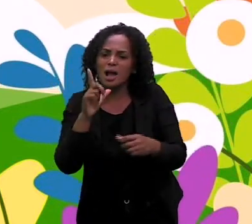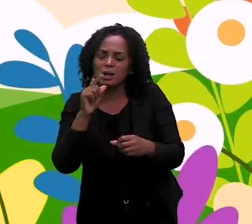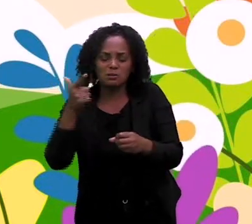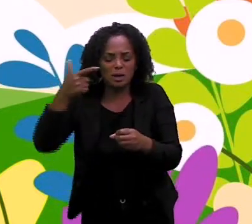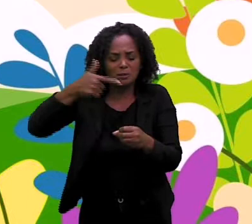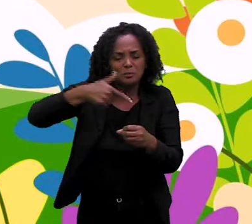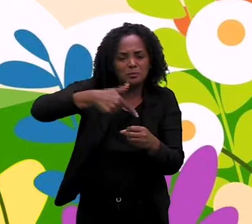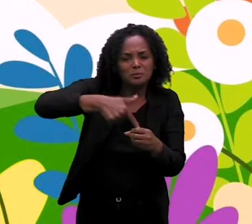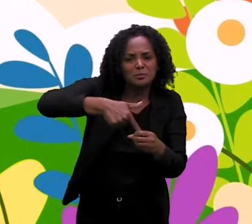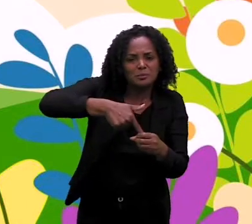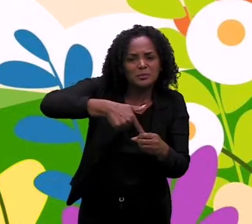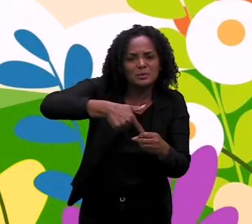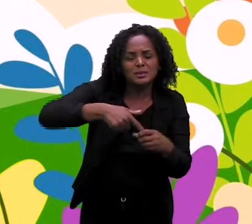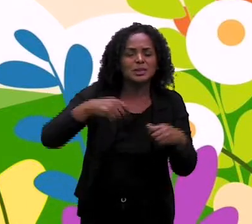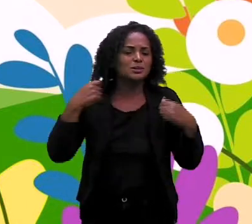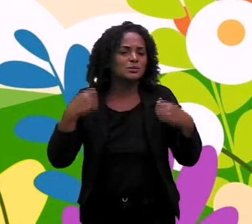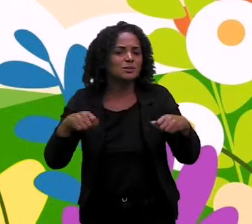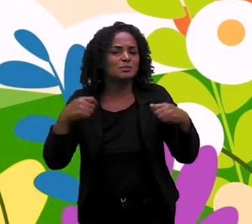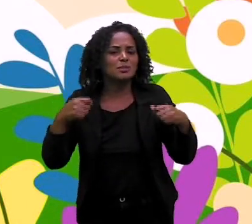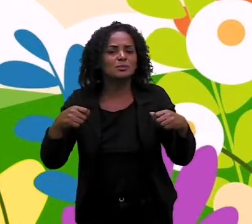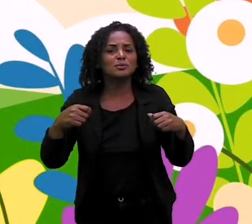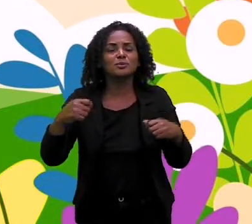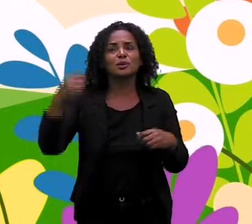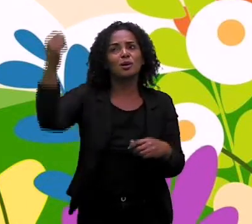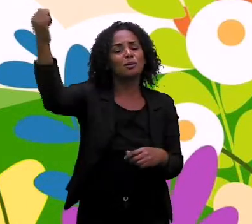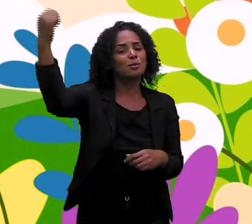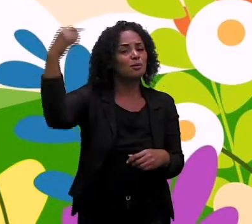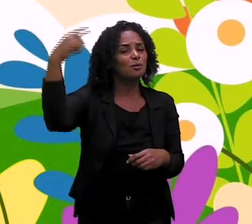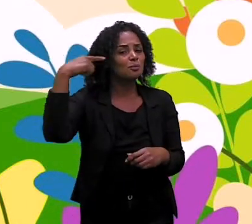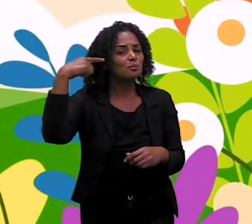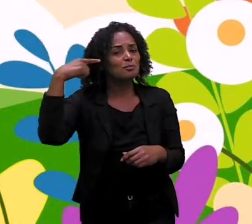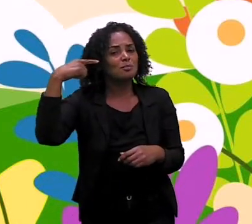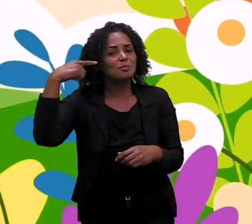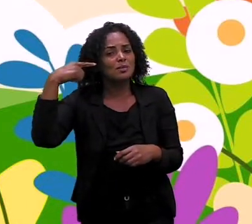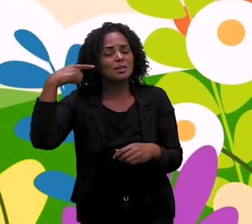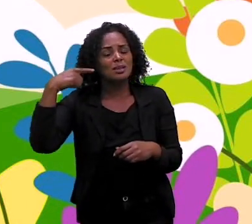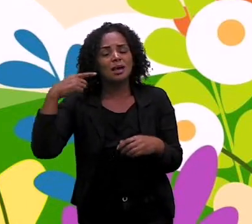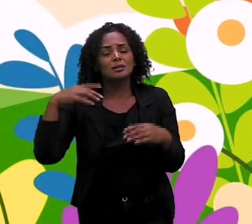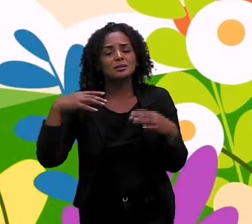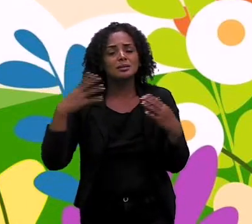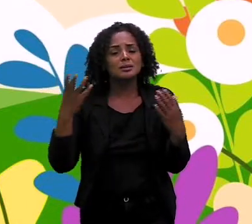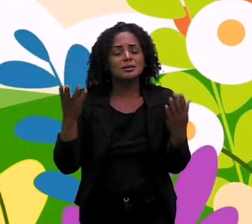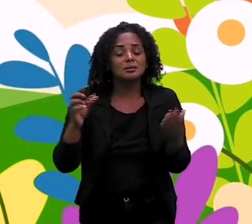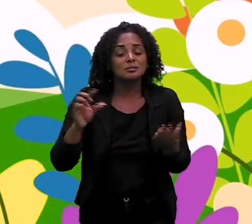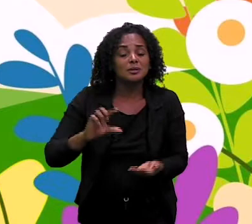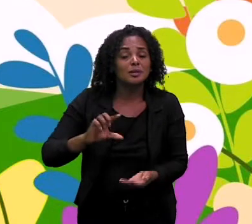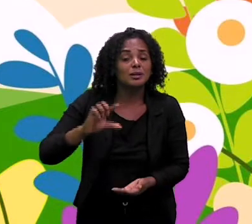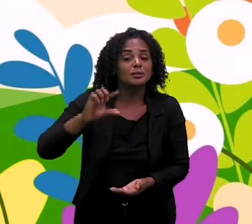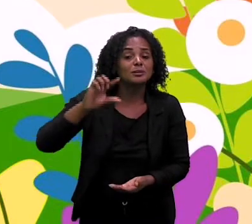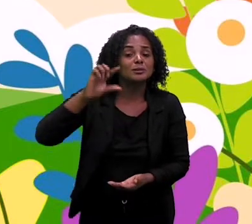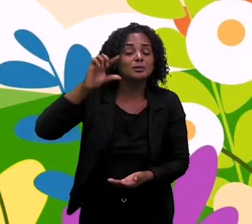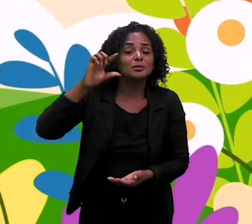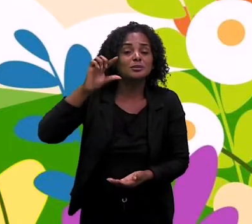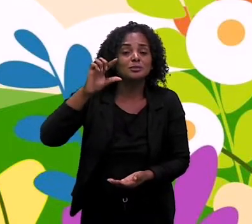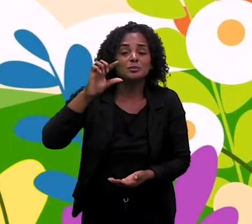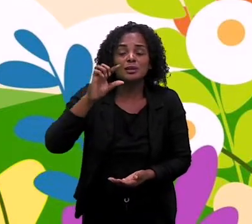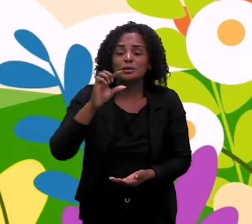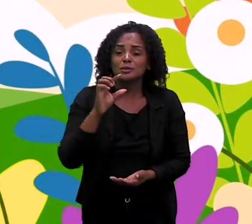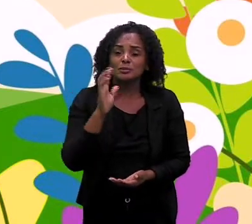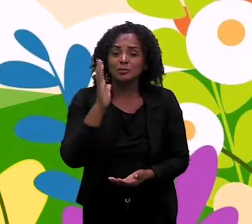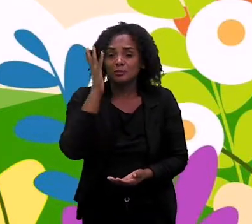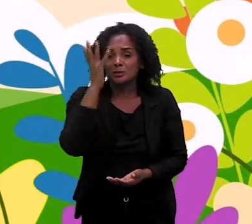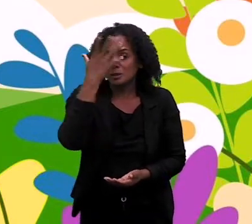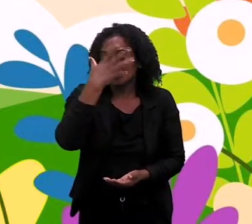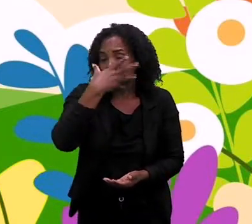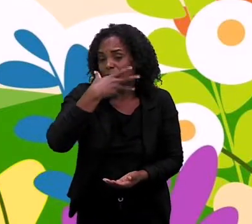muita água, preciso também do sol, assim poderei crescer e ficar